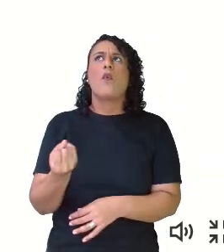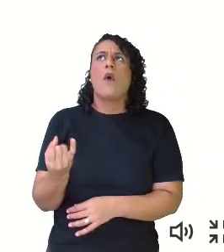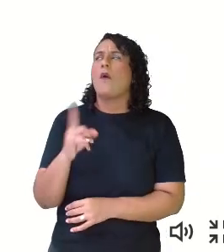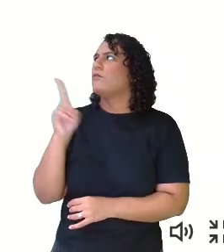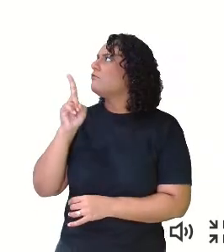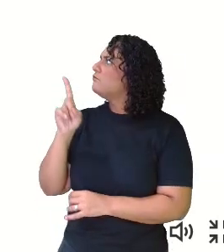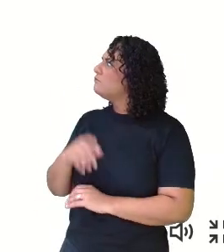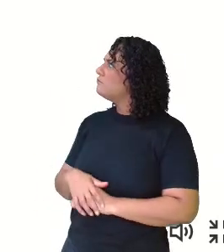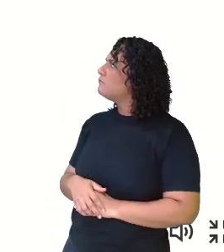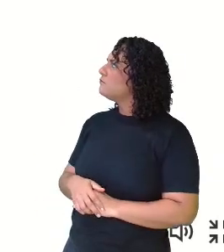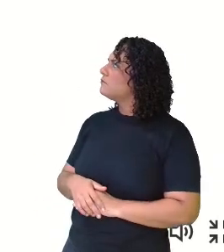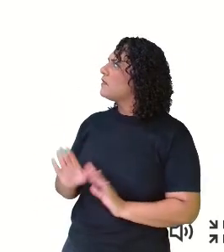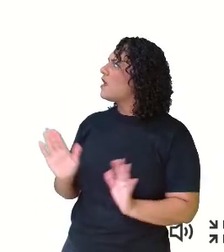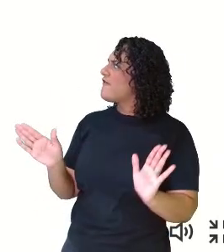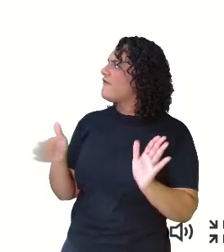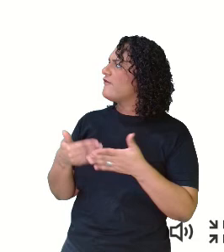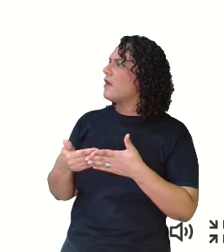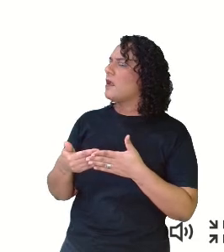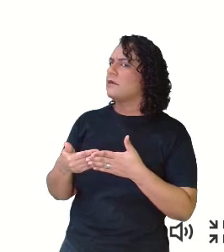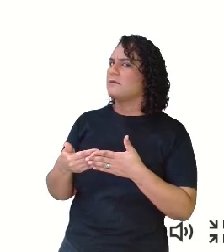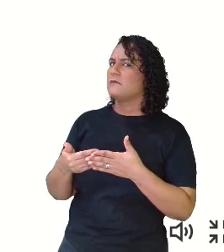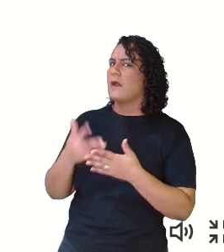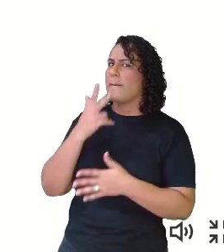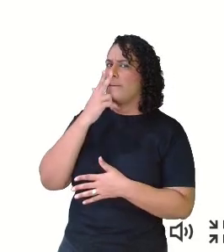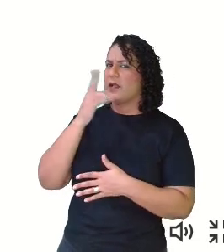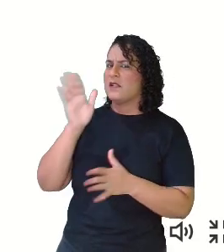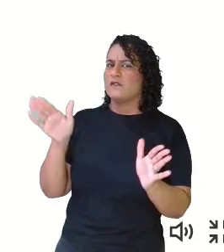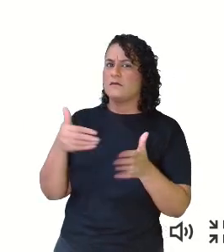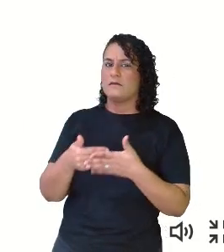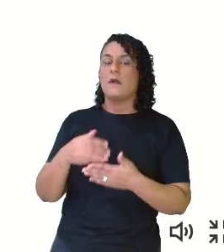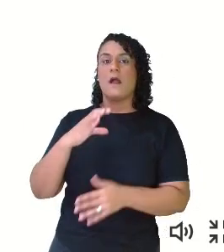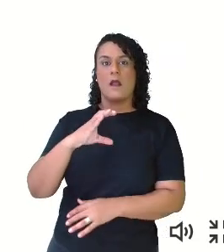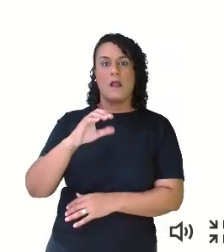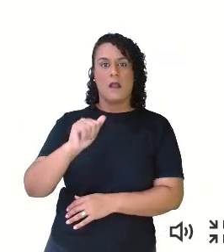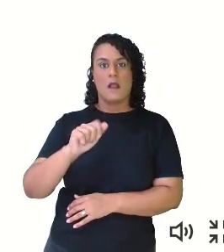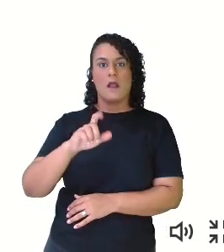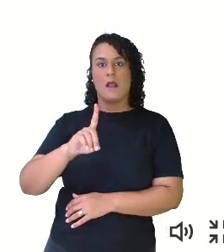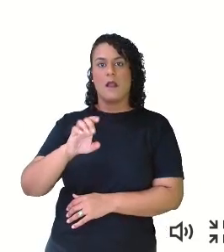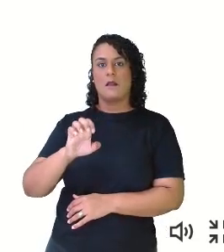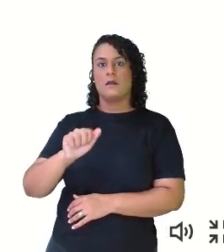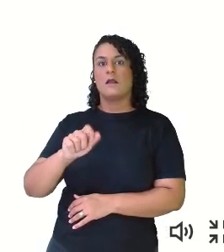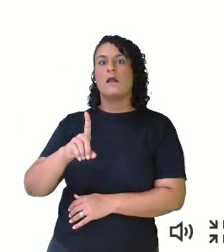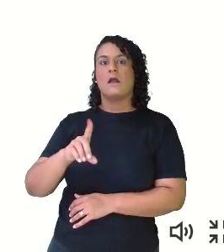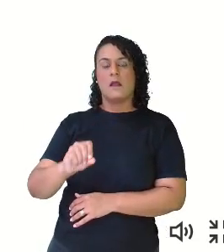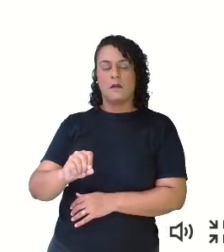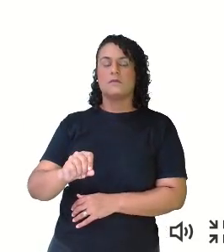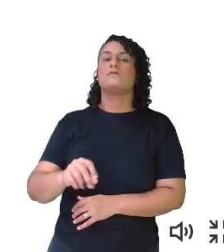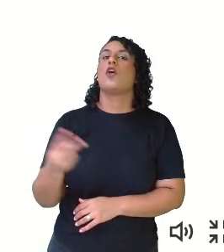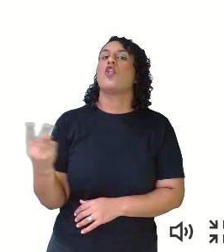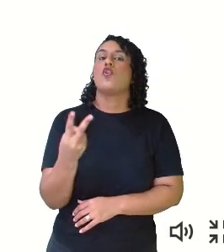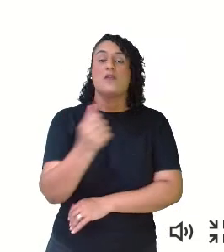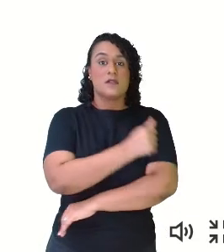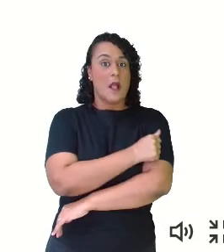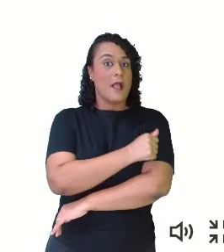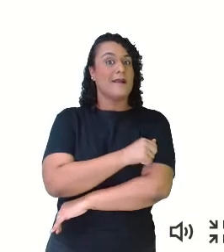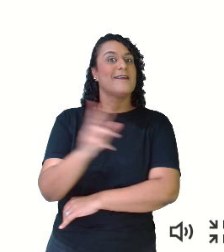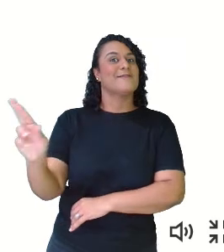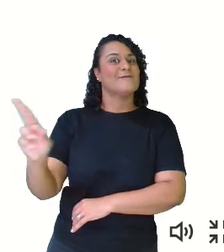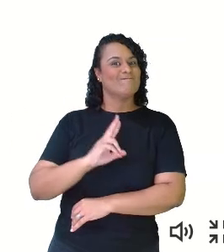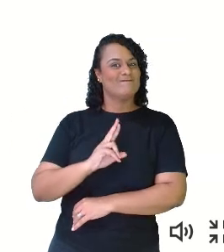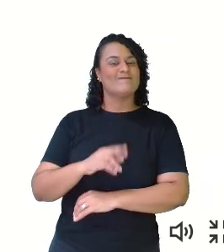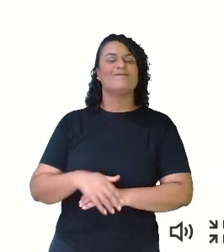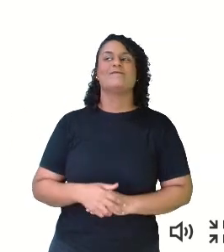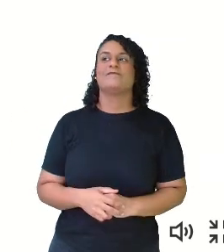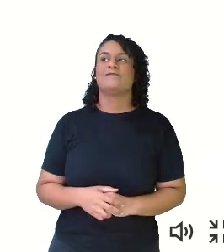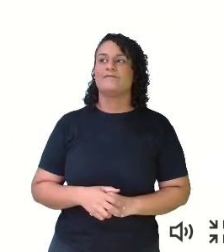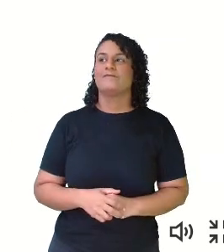fecha? Que é tipo de uma fechadura móvel. Cadeado. Cadeado, O Rauan e vamos o lá. Iago disseram. Tô gostando. Vamos